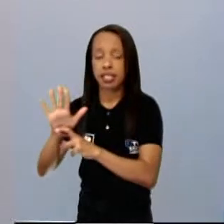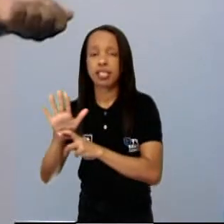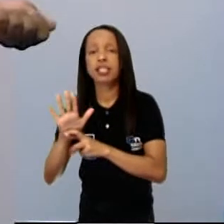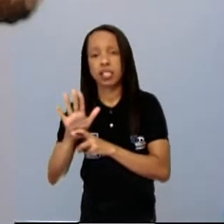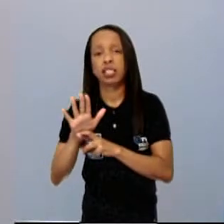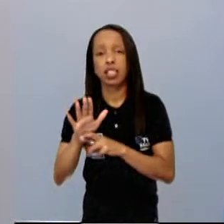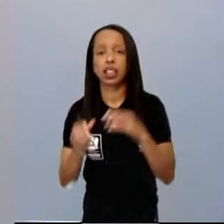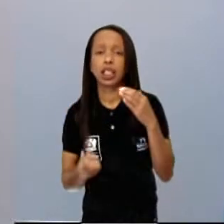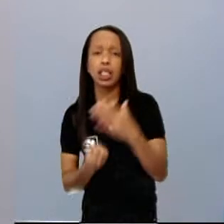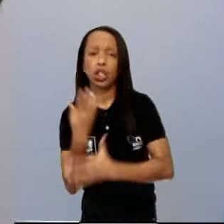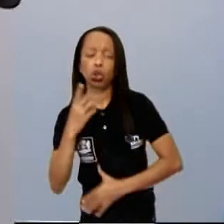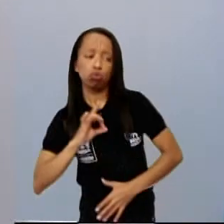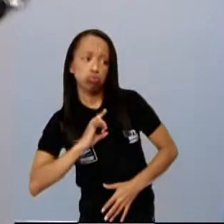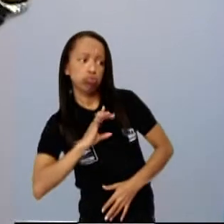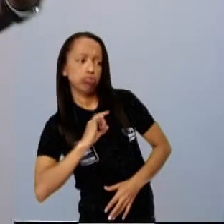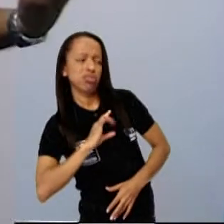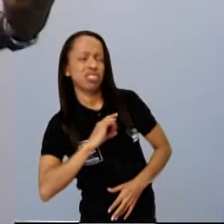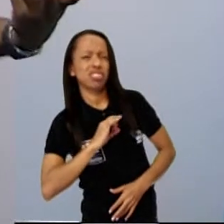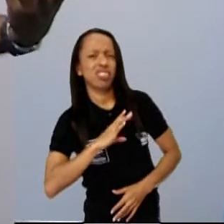ficou com tanto medo,